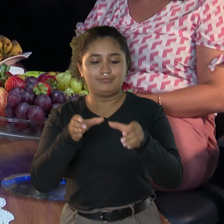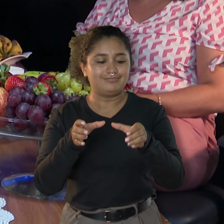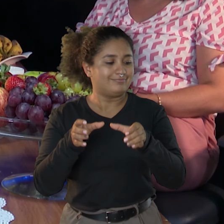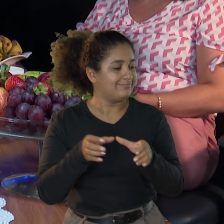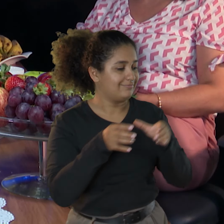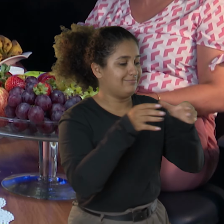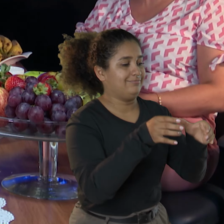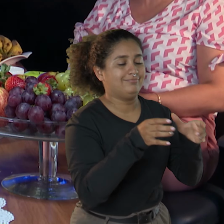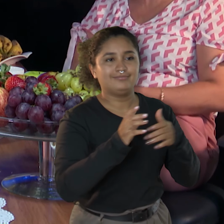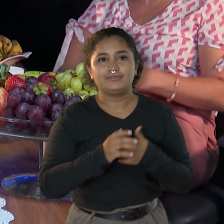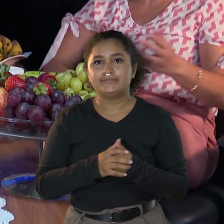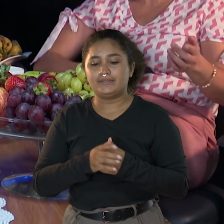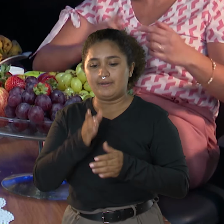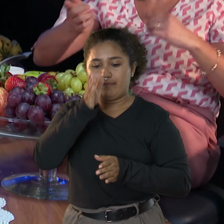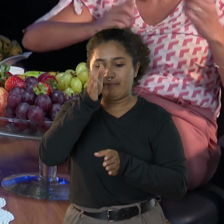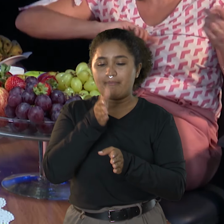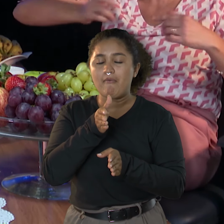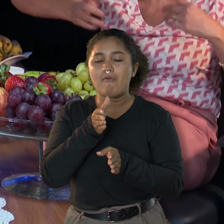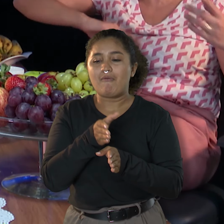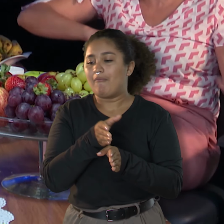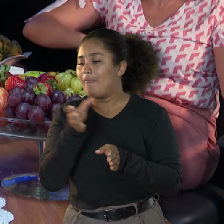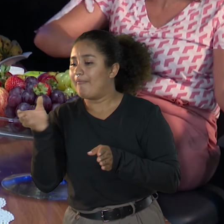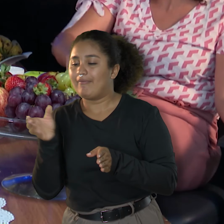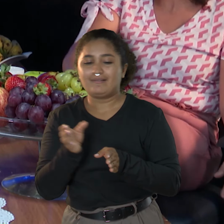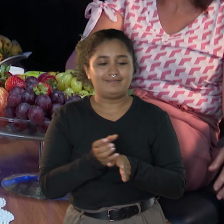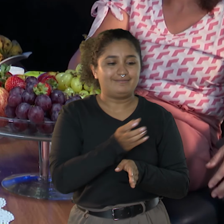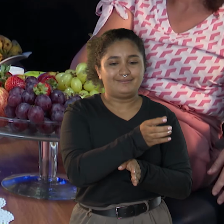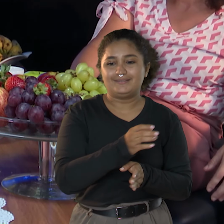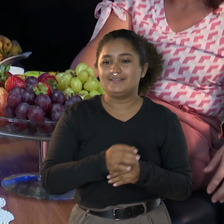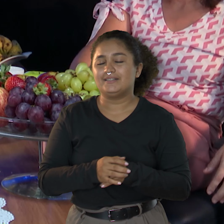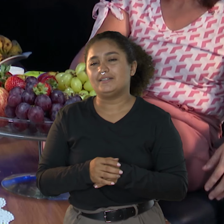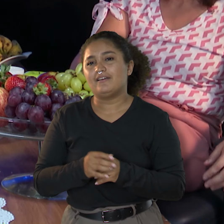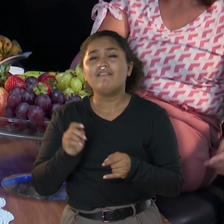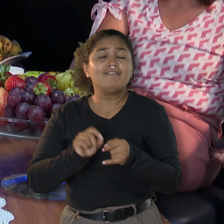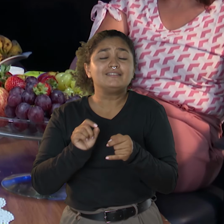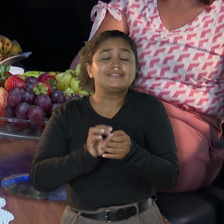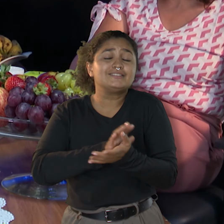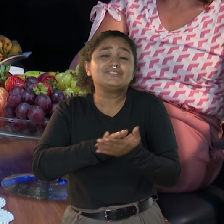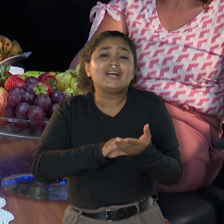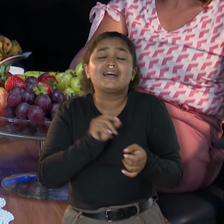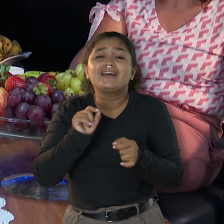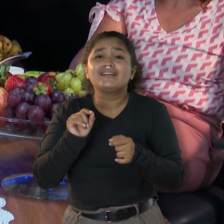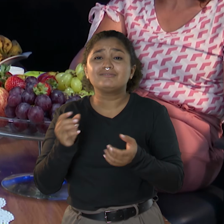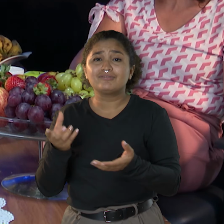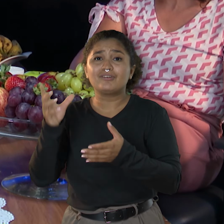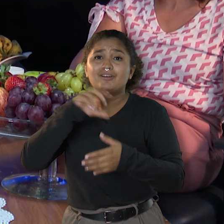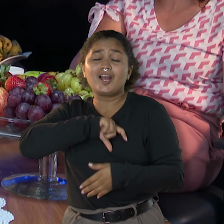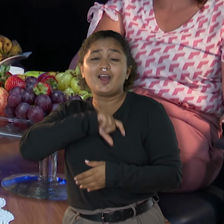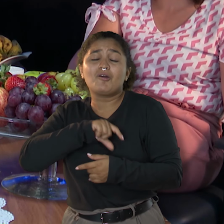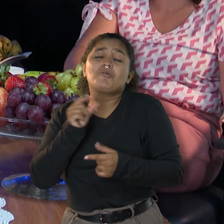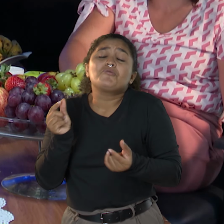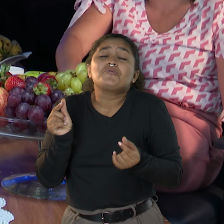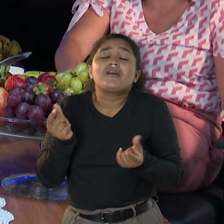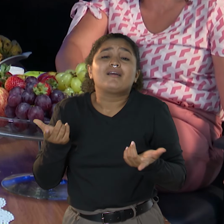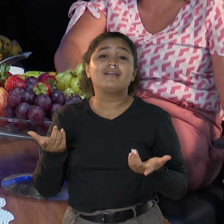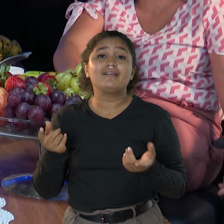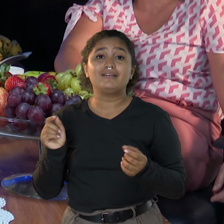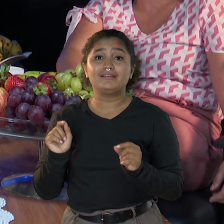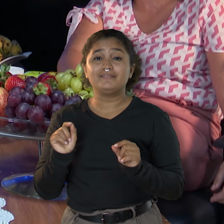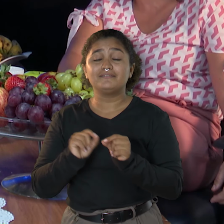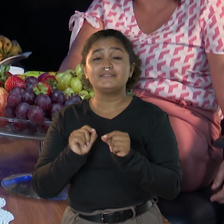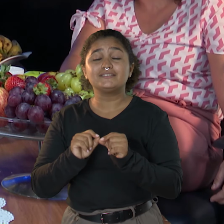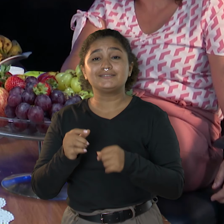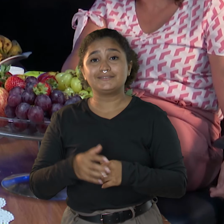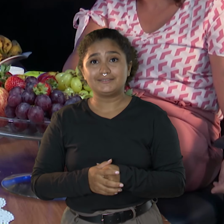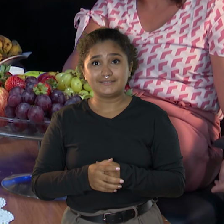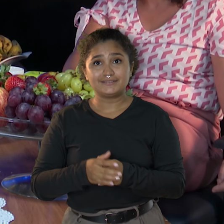nada. Ele mandava entendi. recebia o Ficava processo no meio de cima, ali mandava o só processo pra baixo. remetendo, né? Eu falei assim, esse cara não tá, ele tá vindo para fazer o quê? Despacho au-au. Então, se ele não tá fazendo